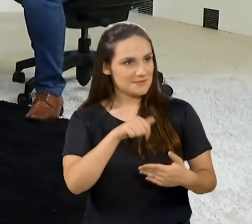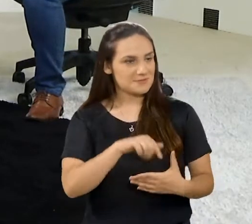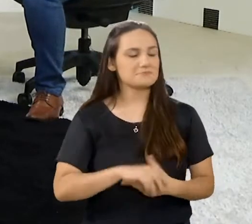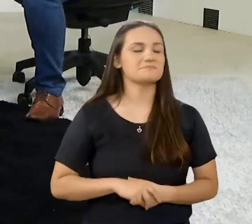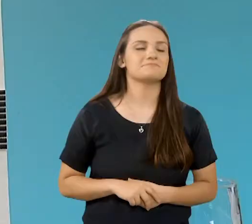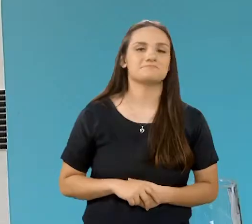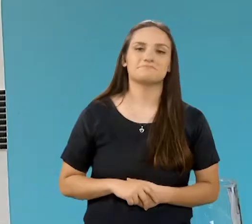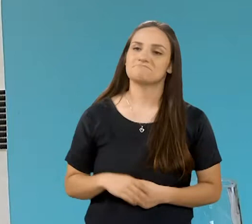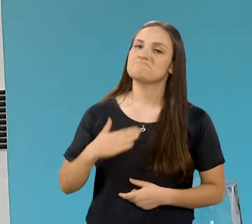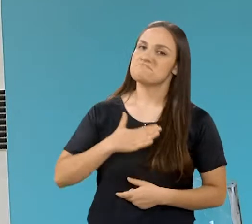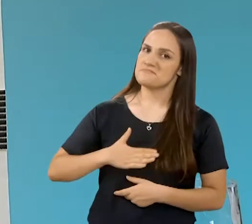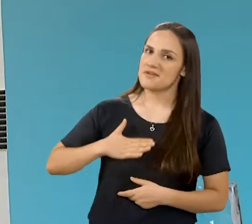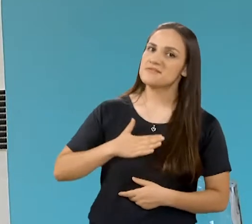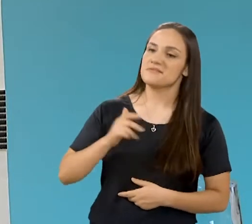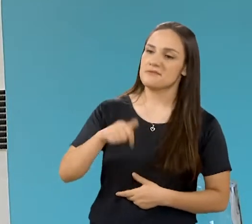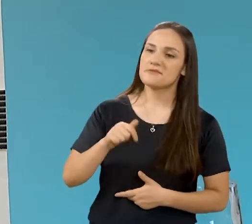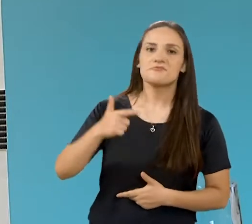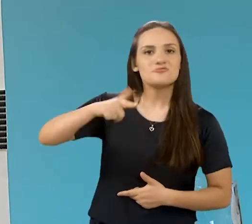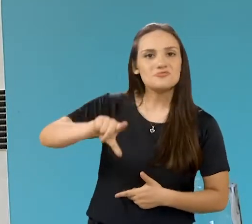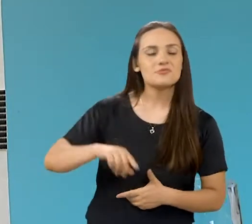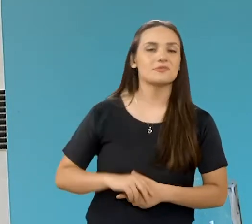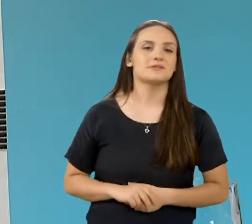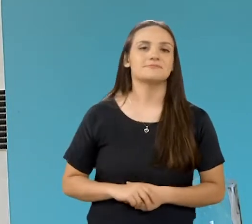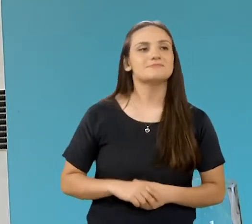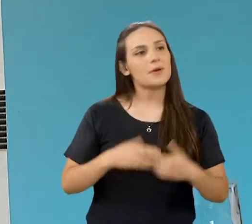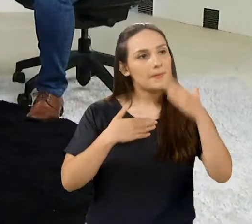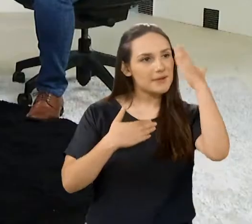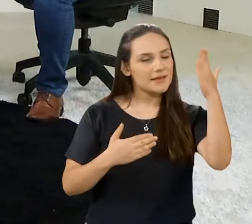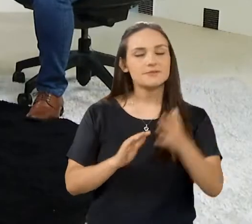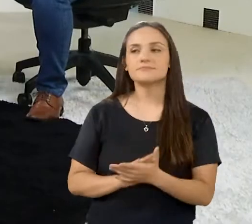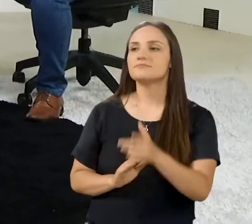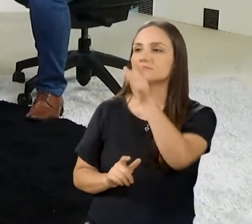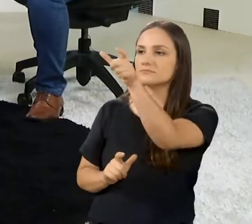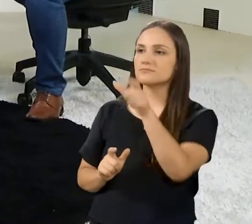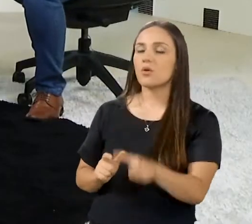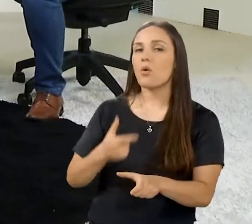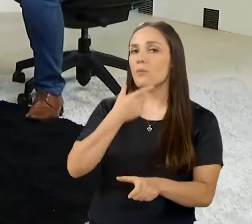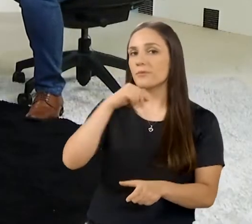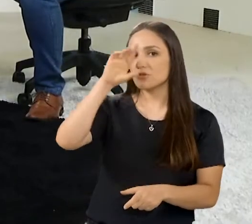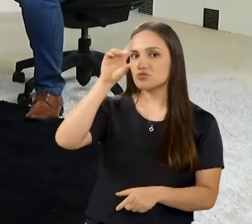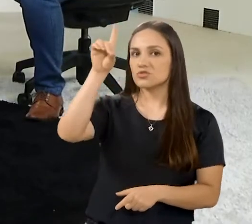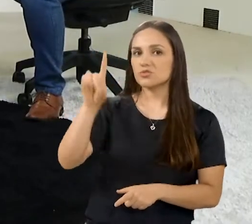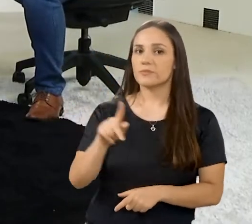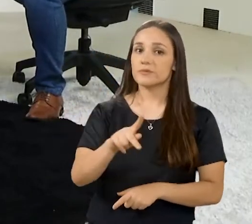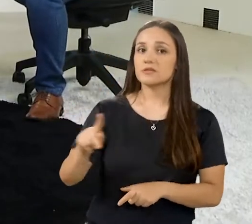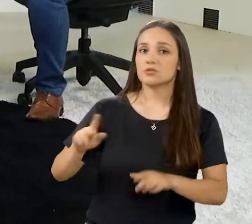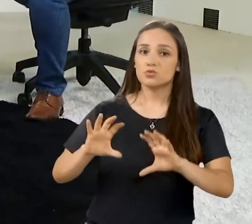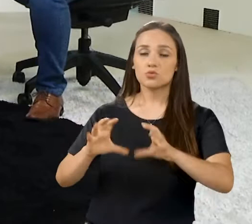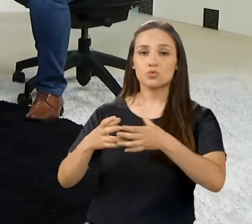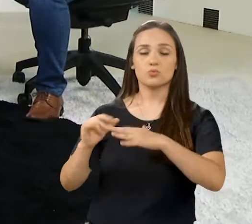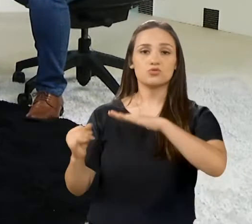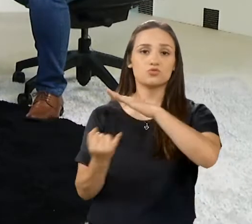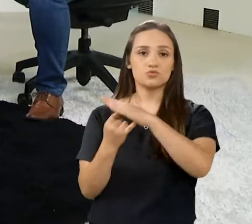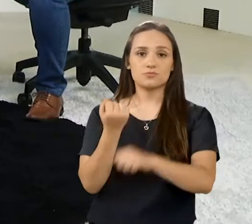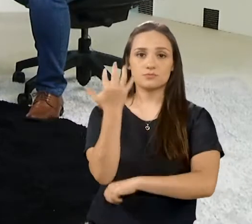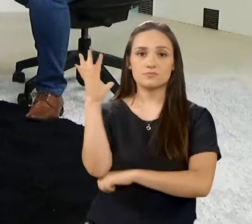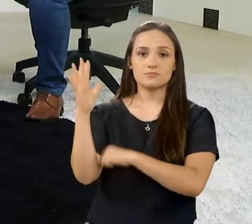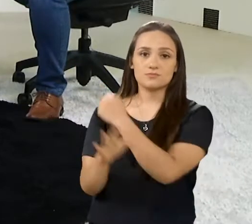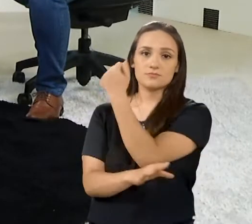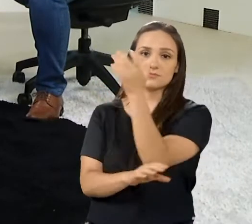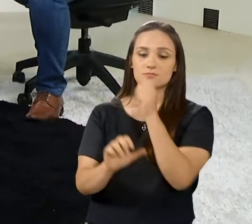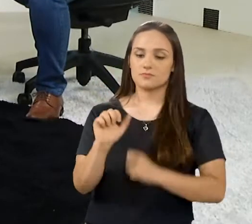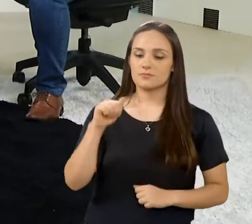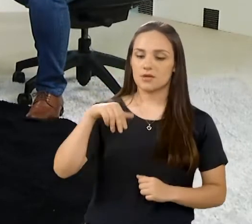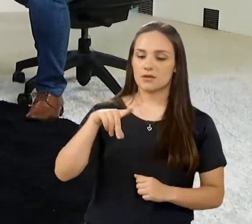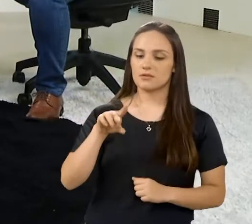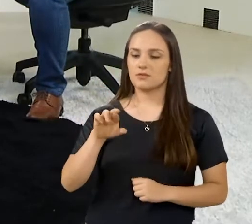sua presença. Satisfação estar aqui com você mais uma vez, Alessandro. Ok, obrigado. E o diretor-presidente do Instituto de Meio Ambiente de Mato Grosso do Sul,